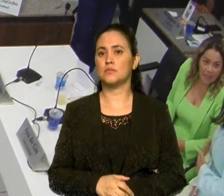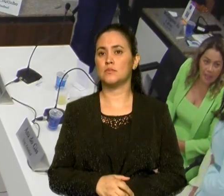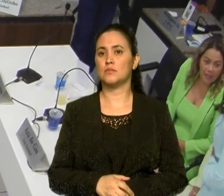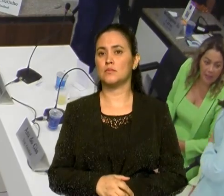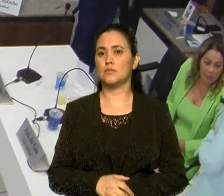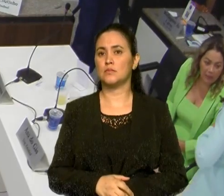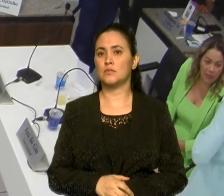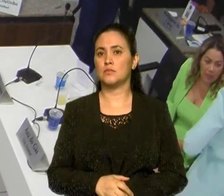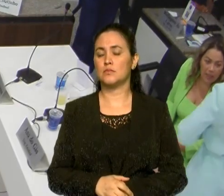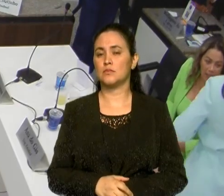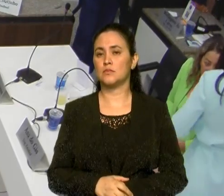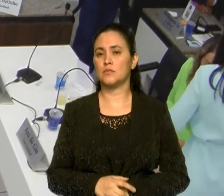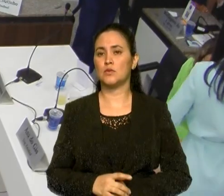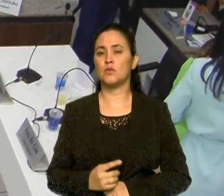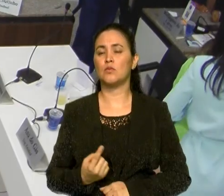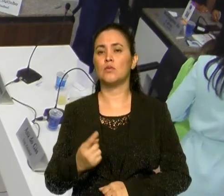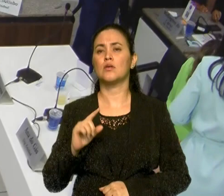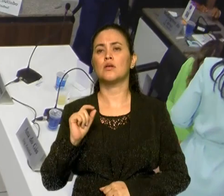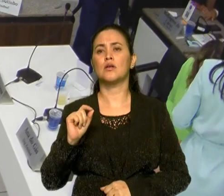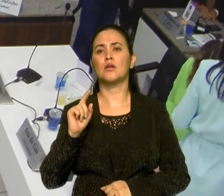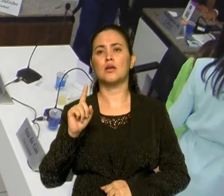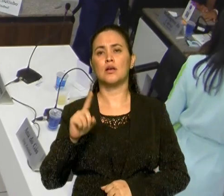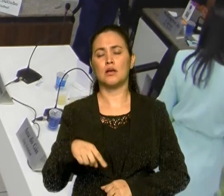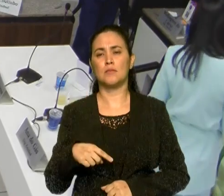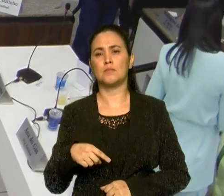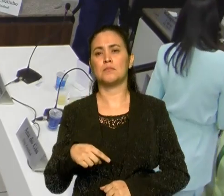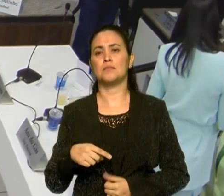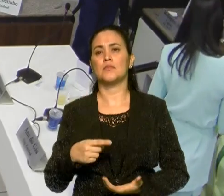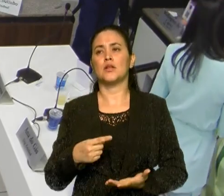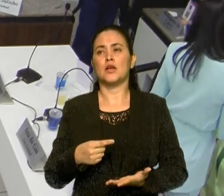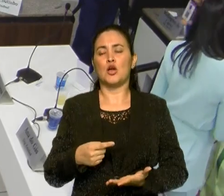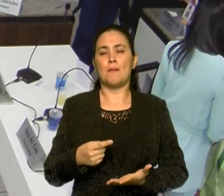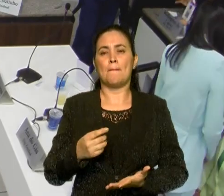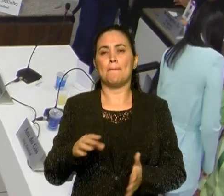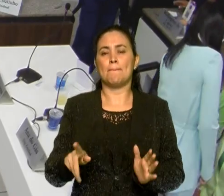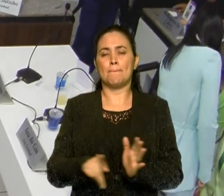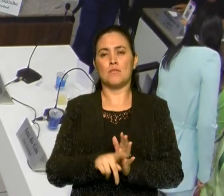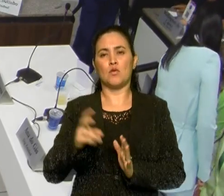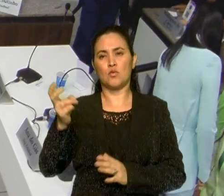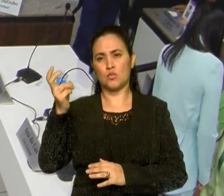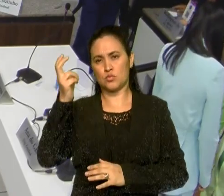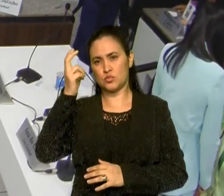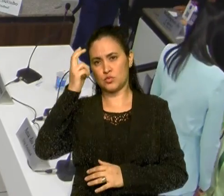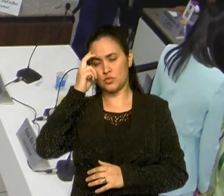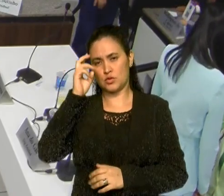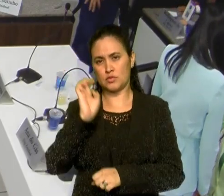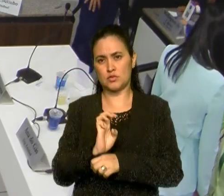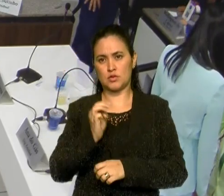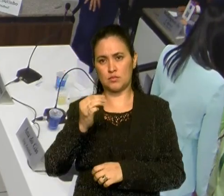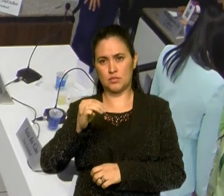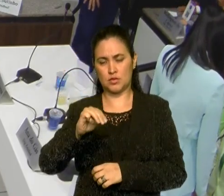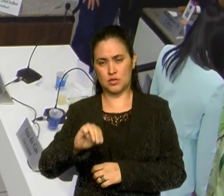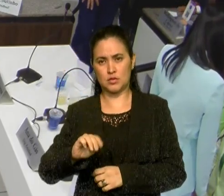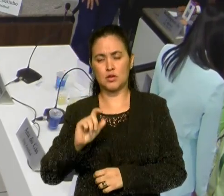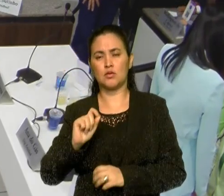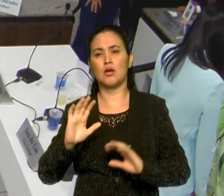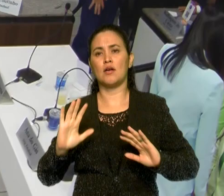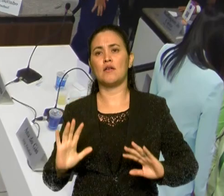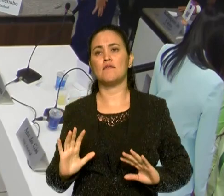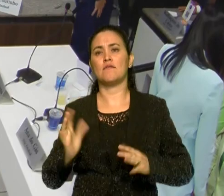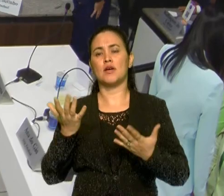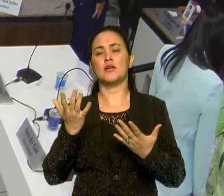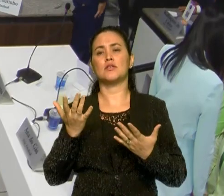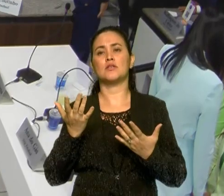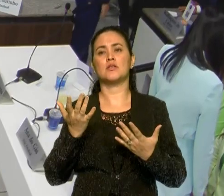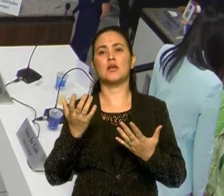condição de patrimônio cultural e material do Estado do Maranhão e da outras providências para a festa da menina moça, que é a tradicional